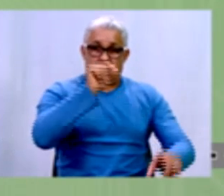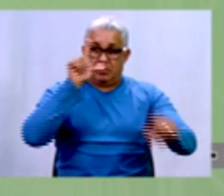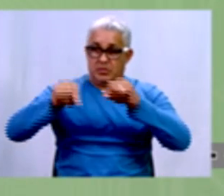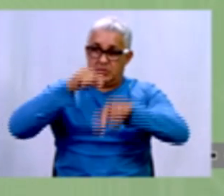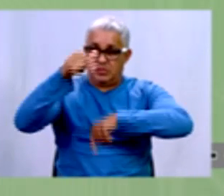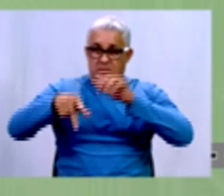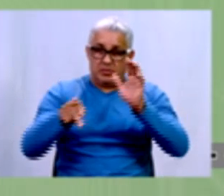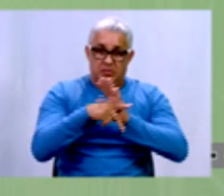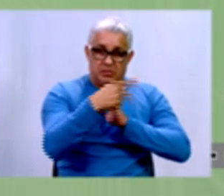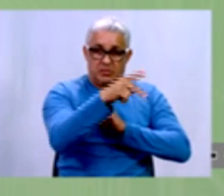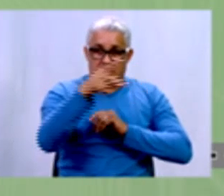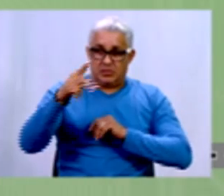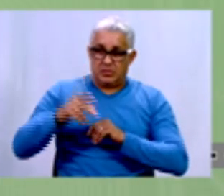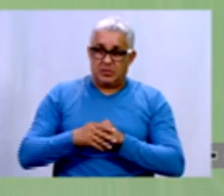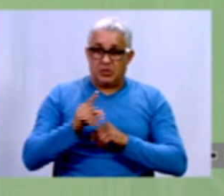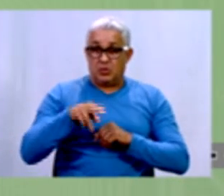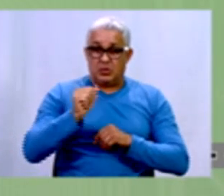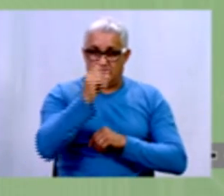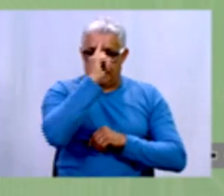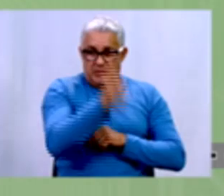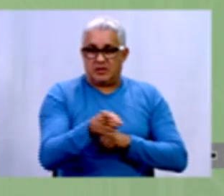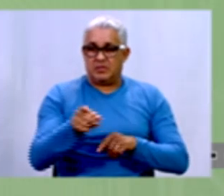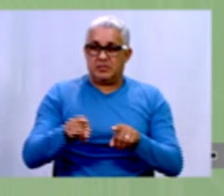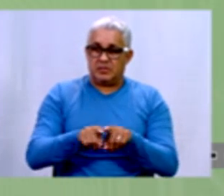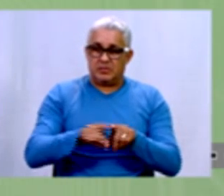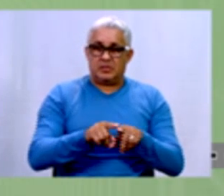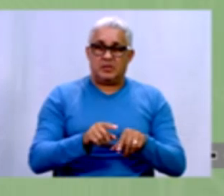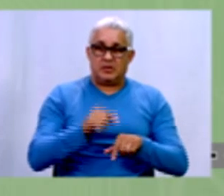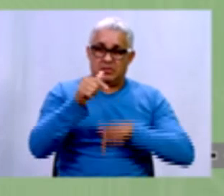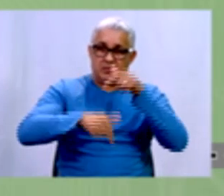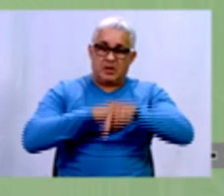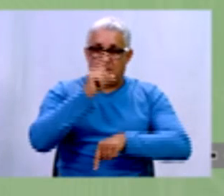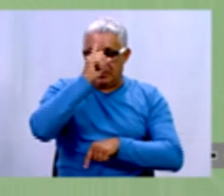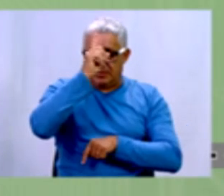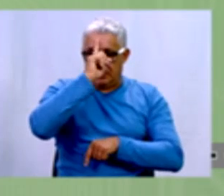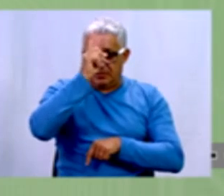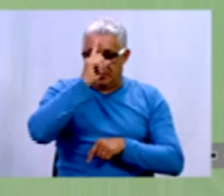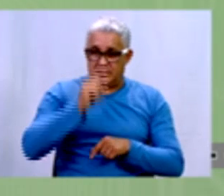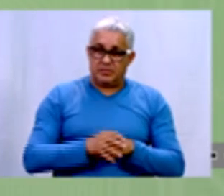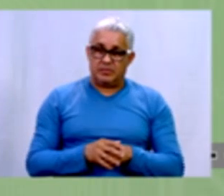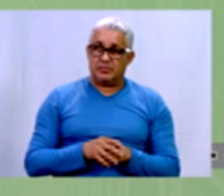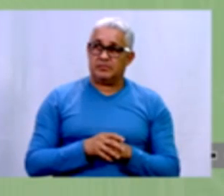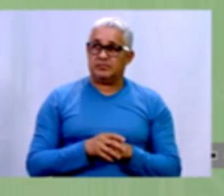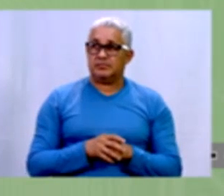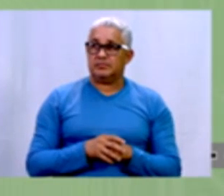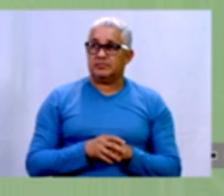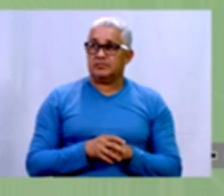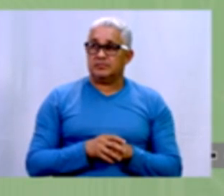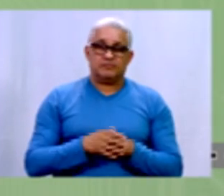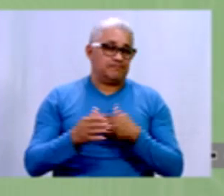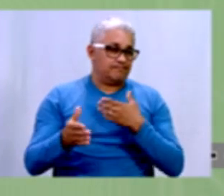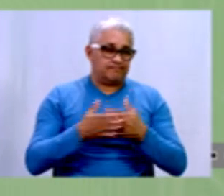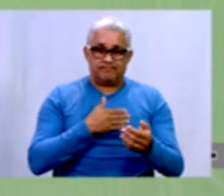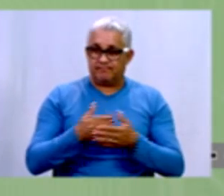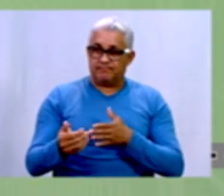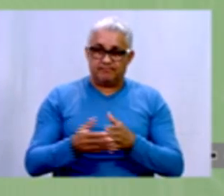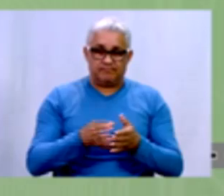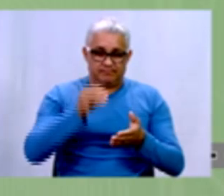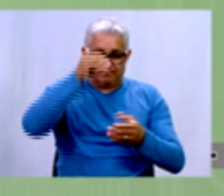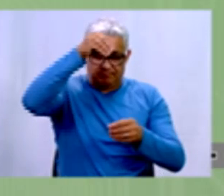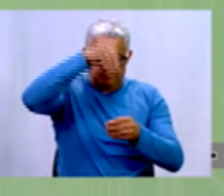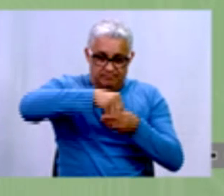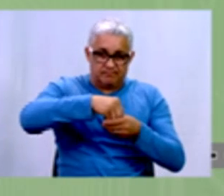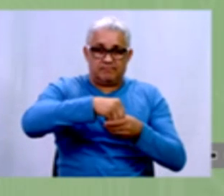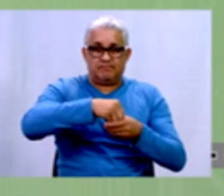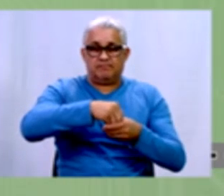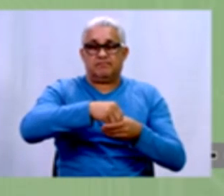atribuídos. A atualização diária da estimativa do trabalho restante. Qualquer membro da equipe